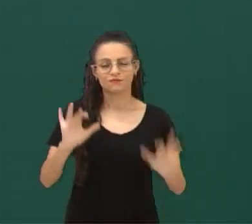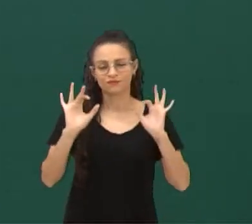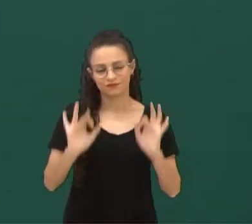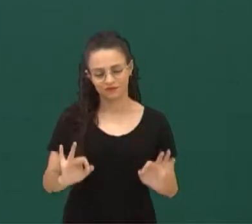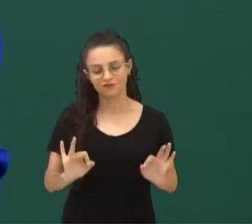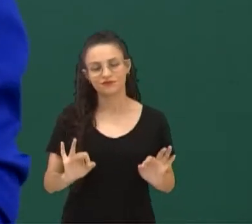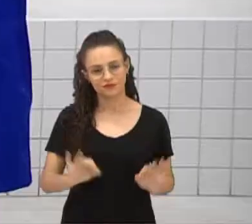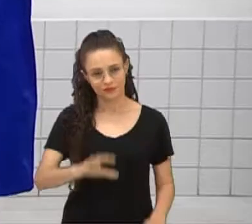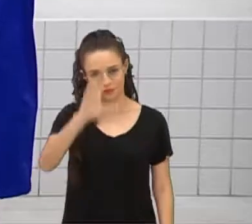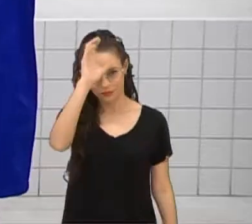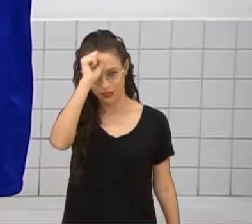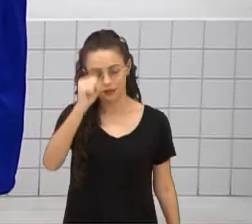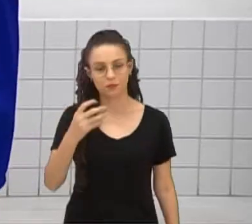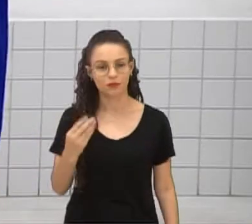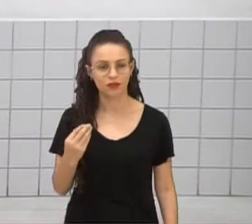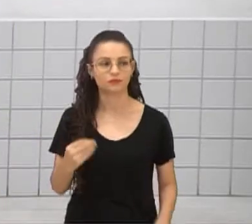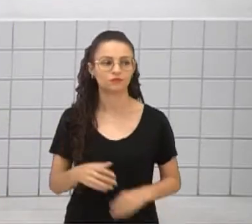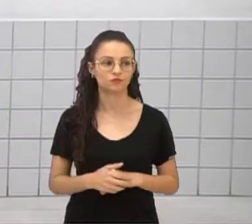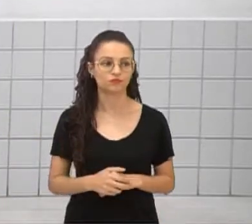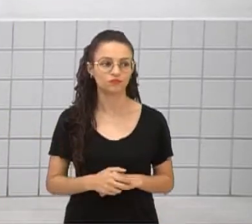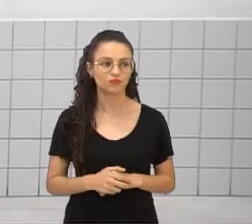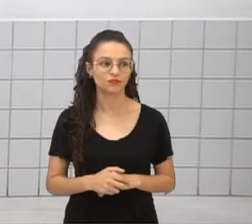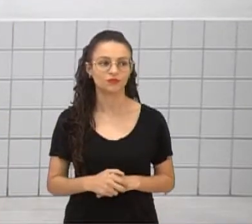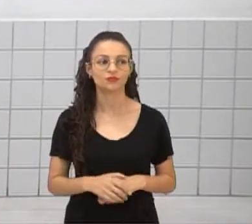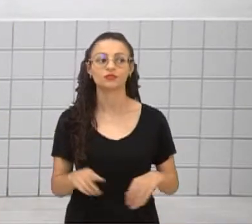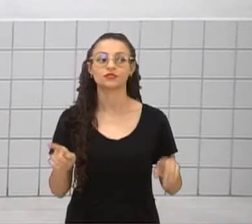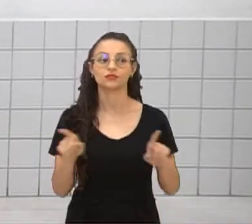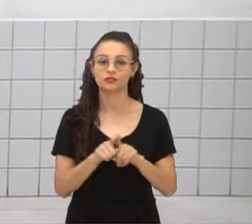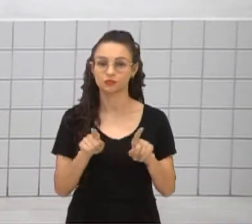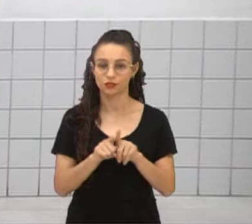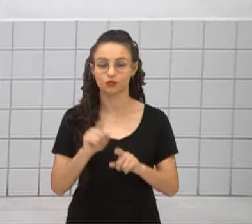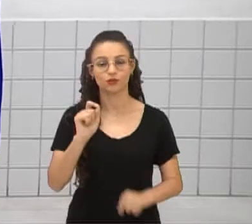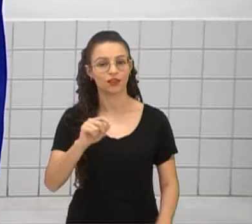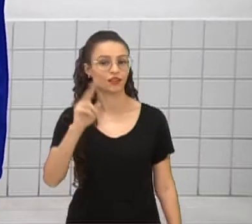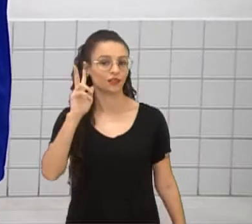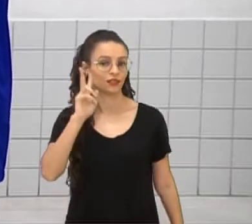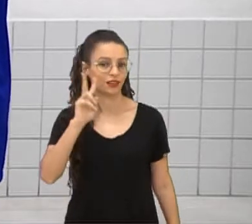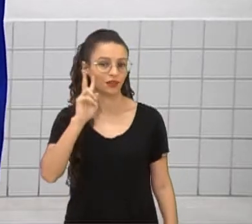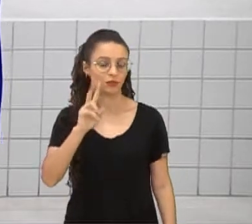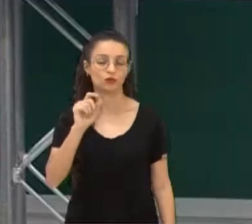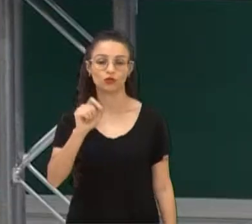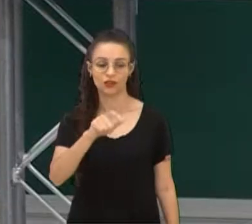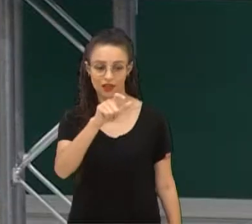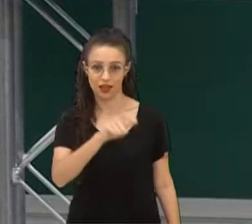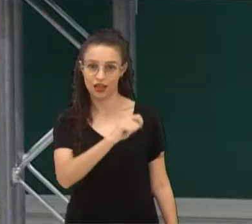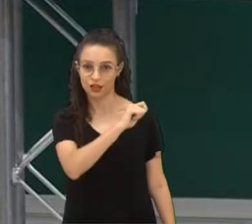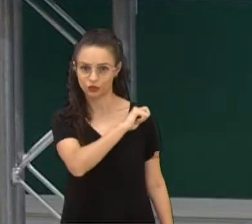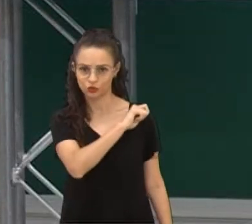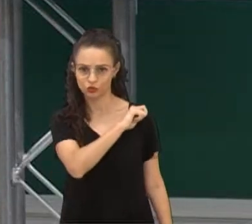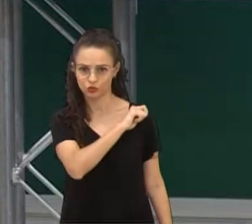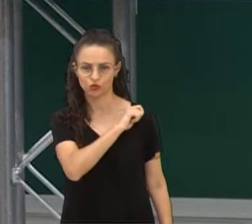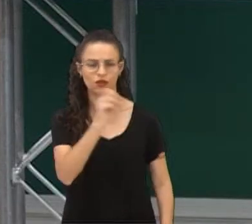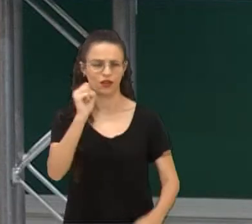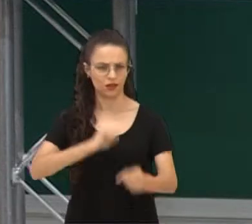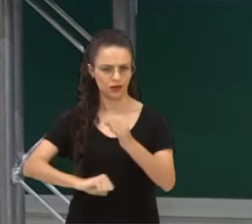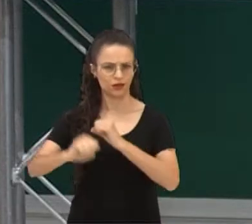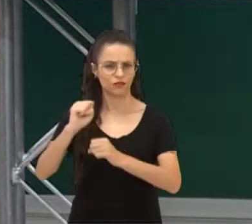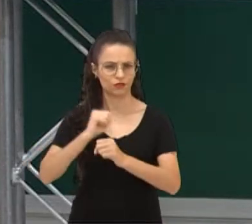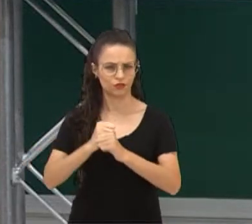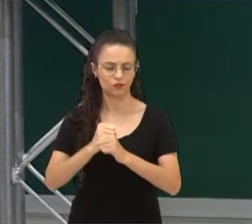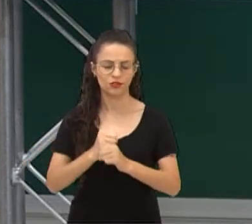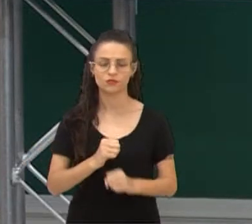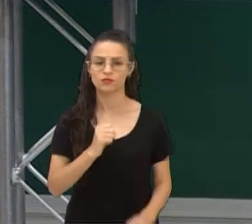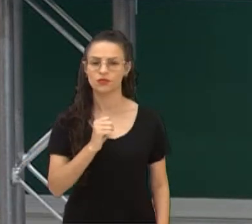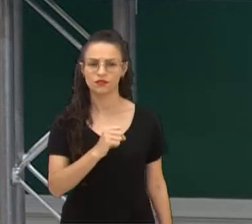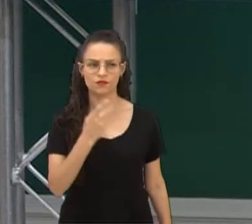tenho certeza que vai aprender muito alto intercalado eu lembro uma vez um aluno que eu tinha foi do ano passado né